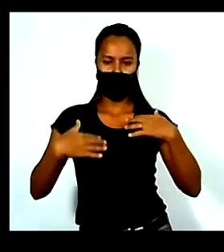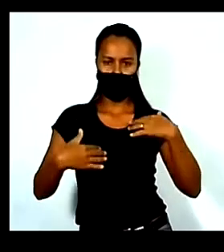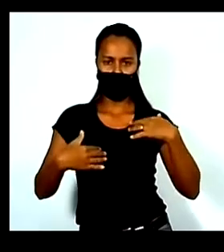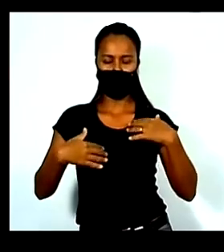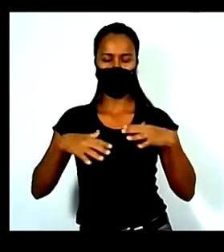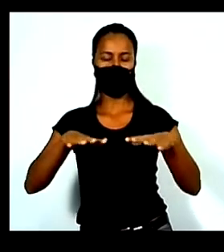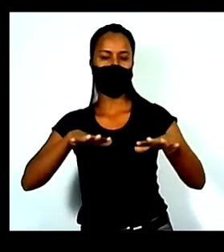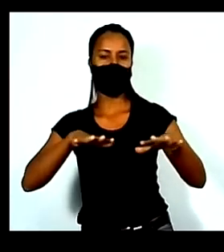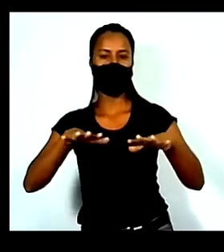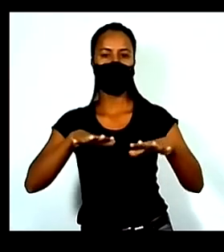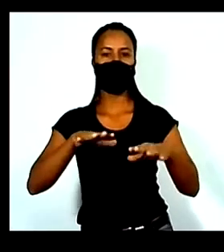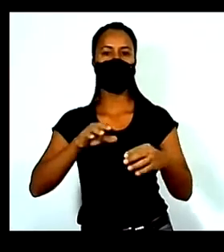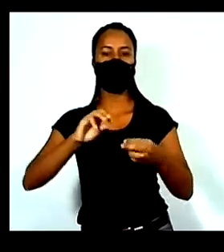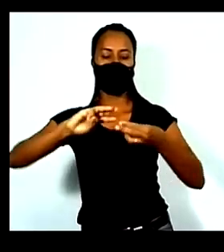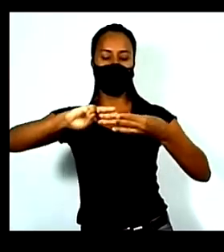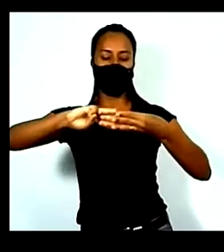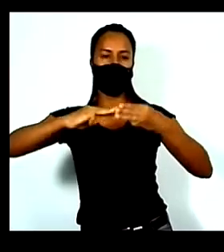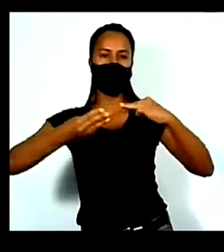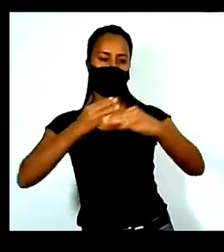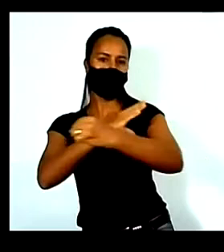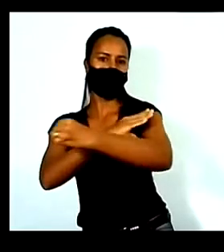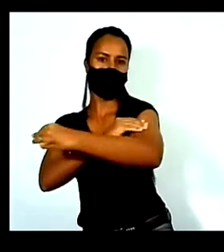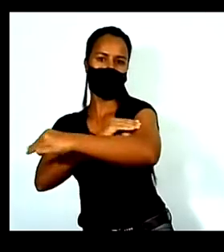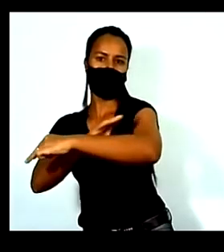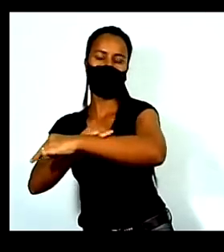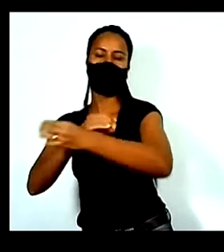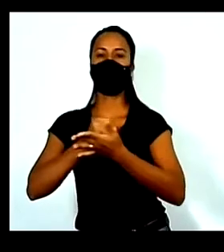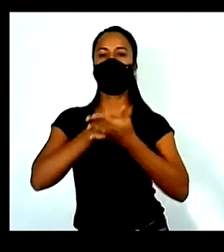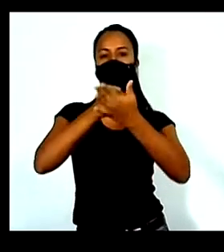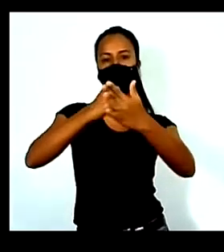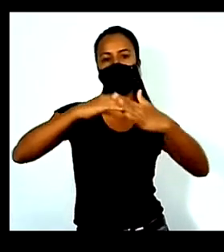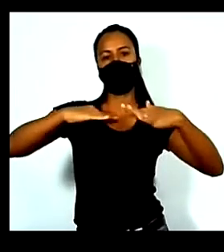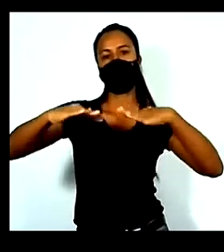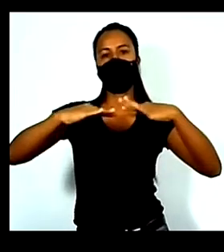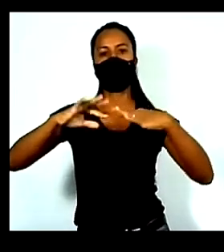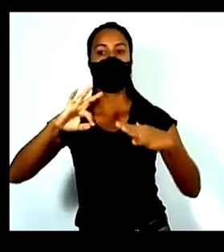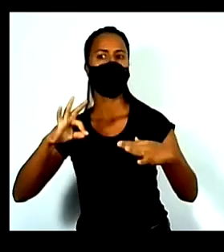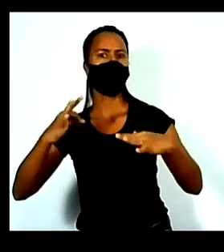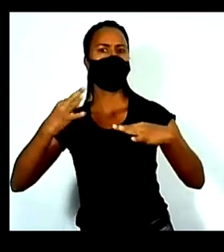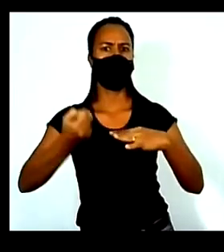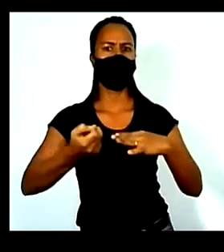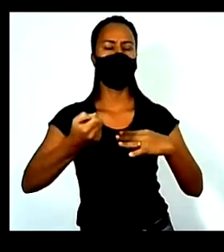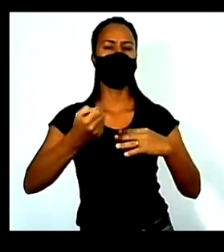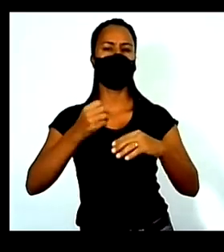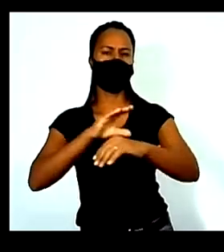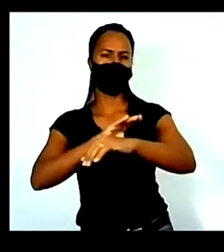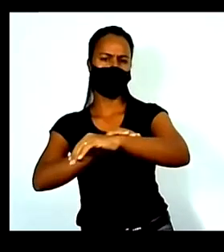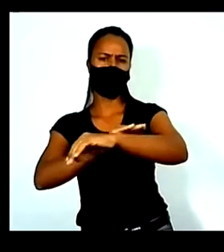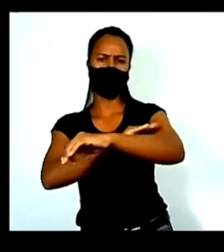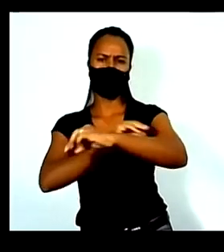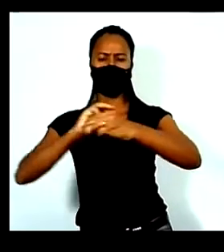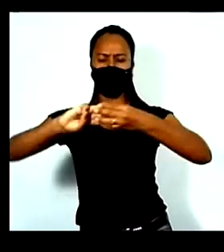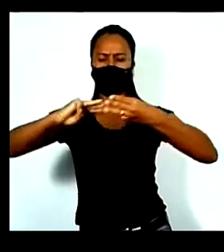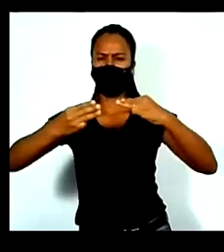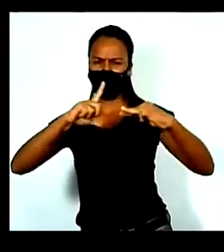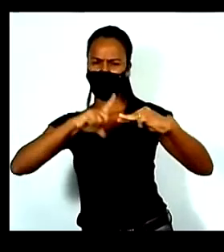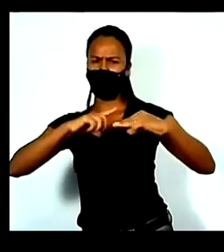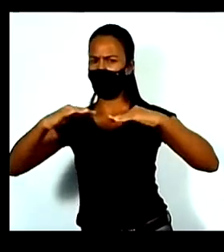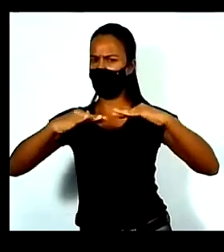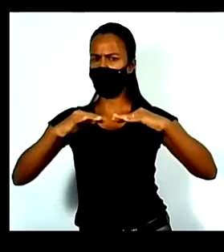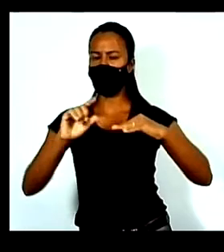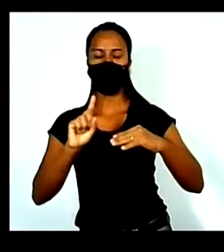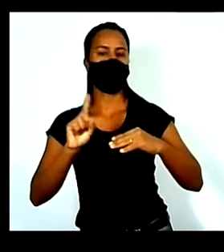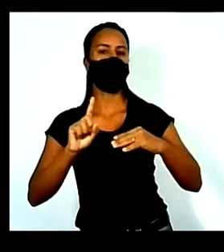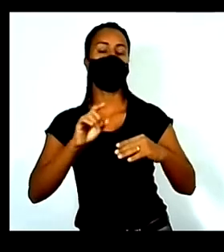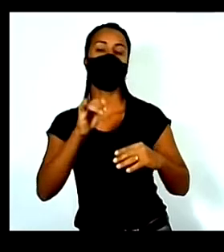vão ajudar nesses movimentos. Então, nem todos os músculos possuem essa função de movimentação dos nossos ossos. Como, por